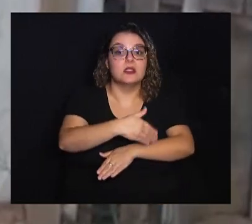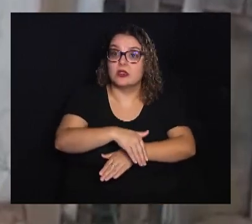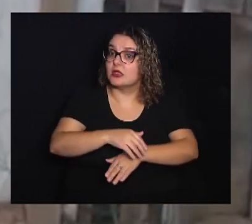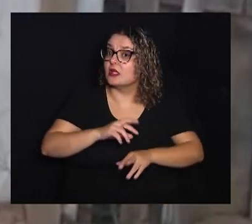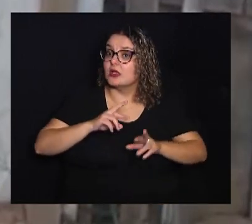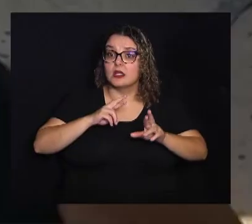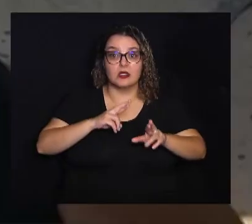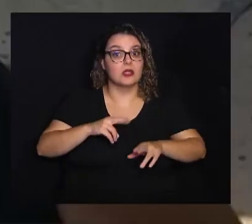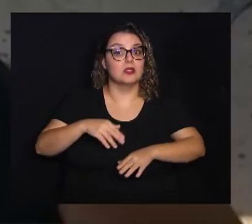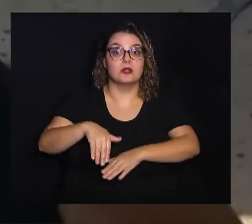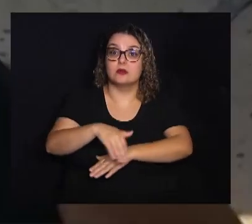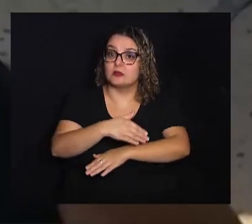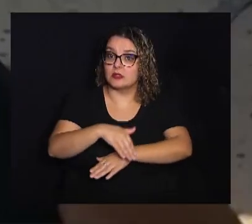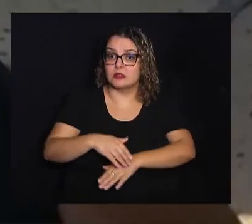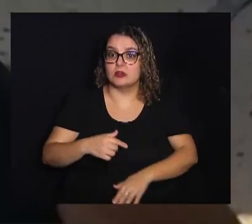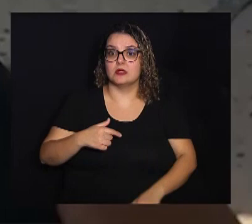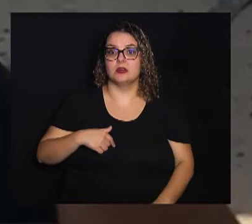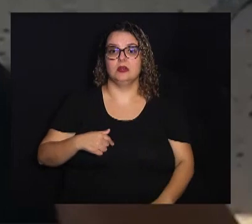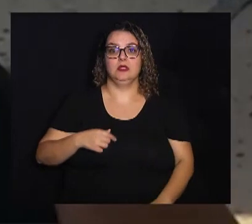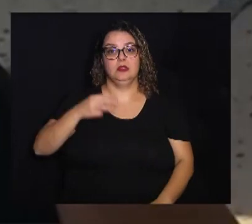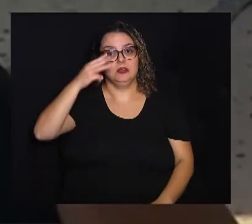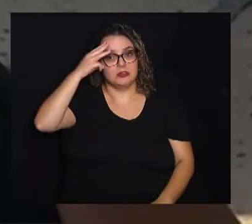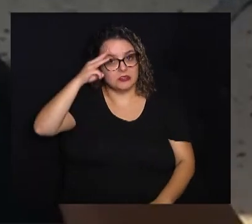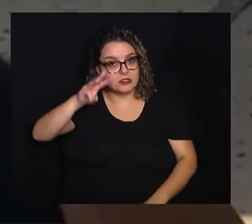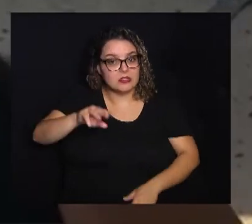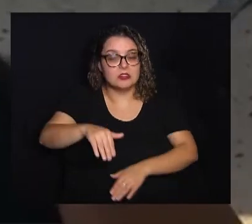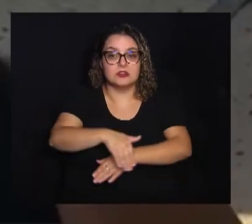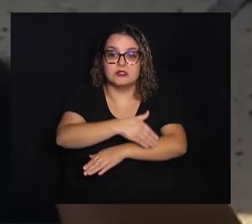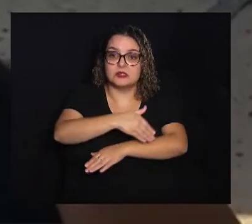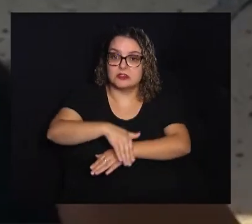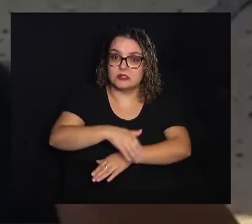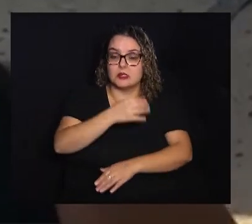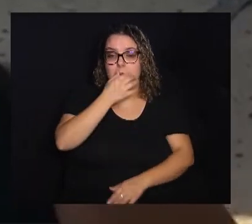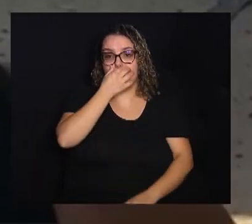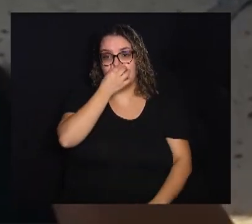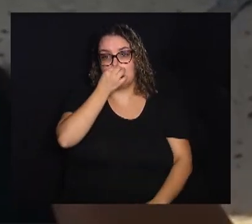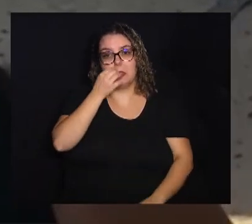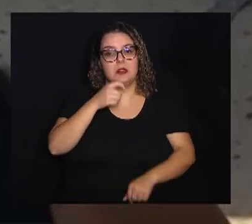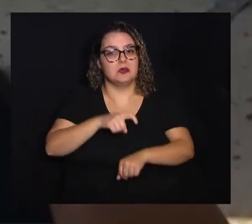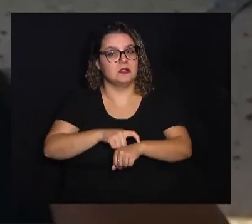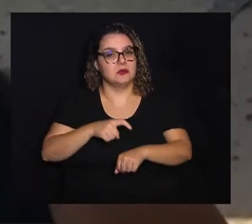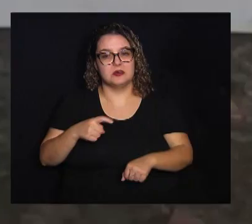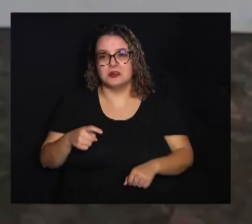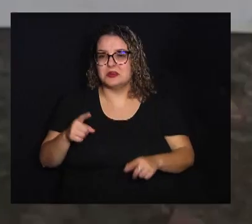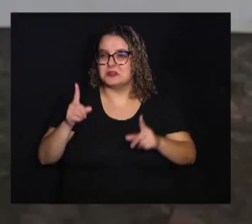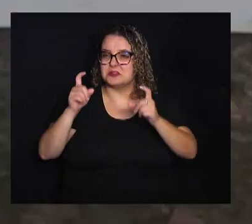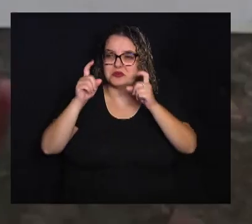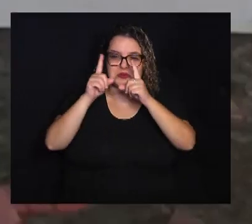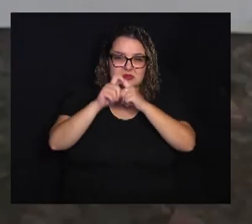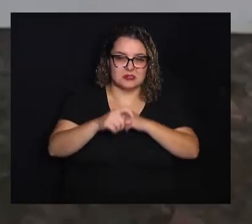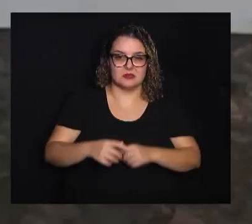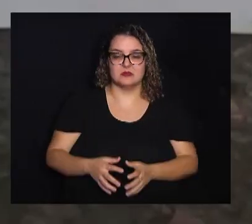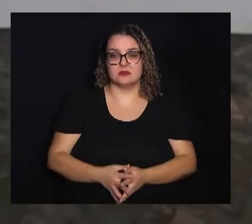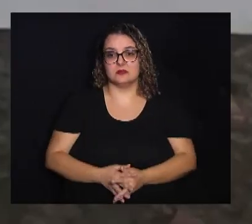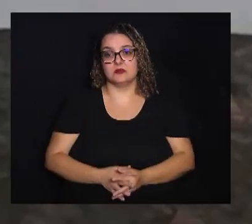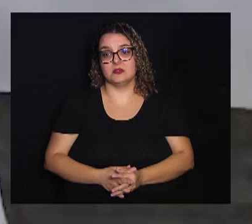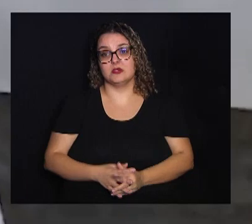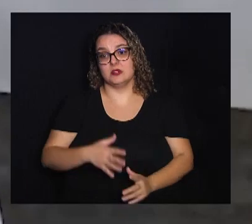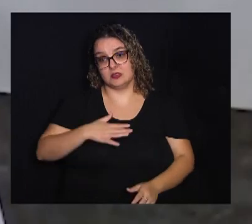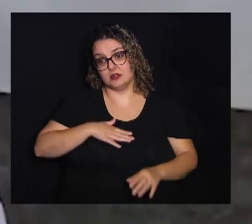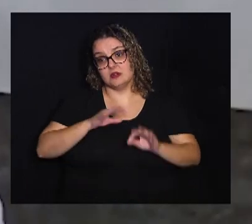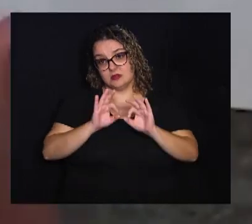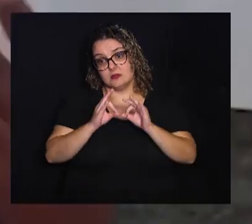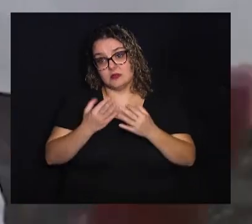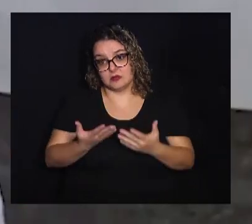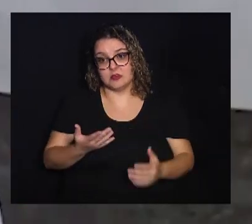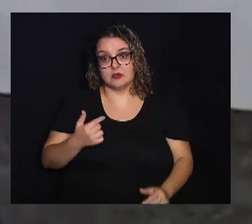dormiram na calçada. Dormindo 3 dias na rua, aquela situação bastante difícil. Eu e a minha família, né, a